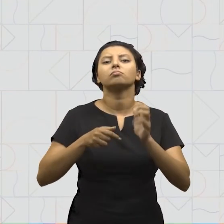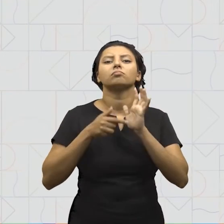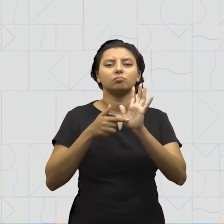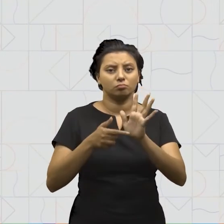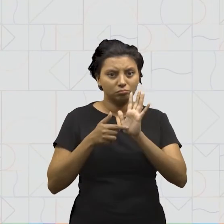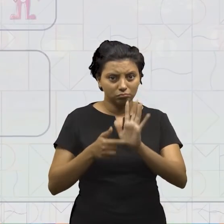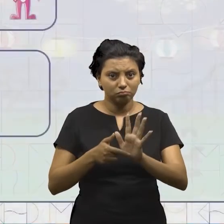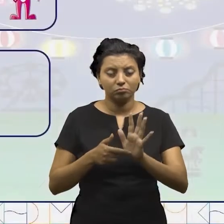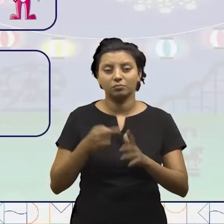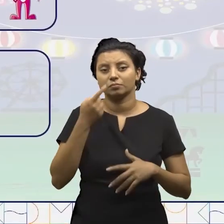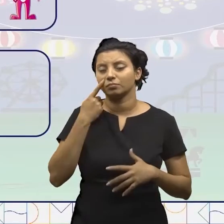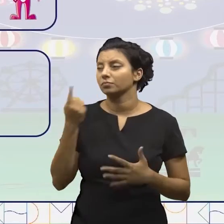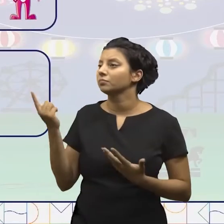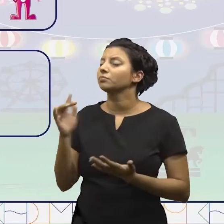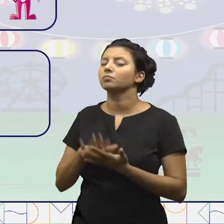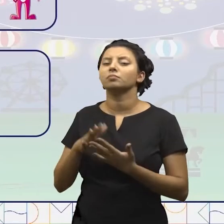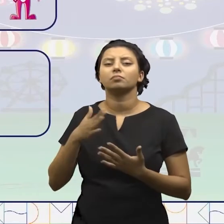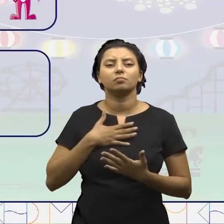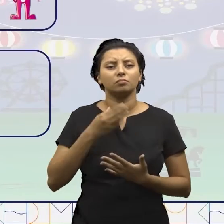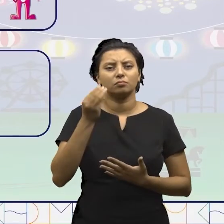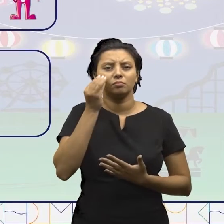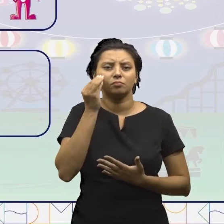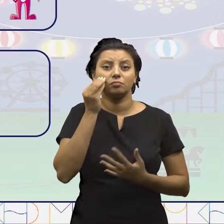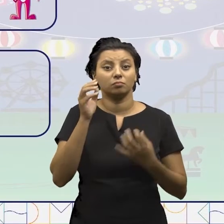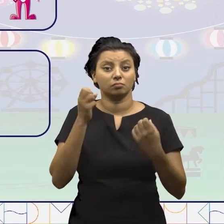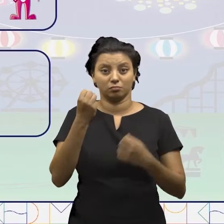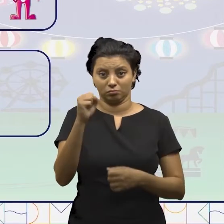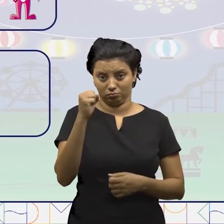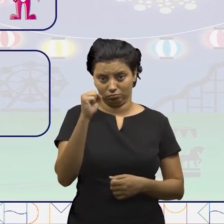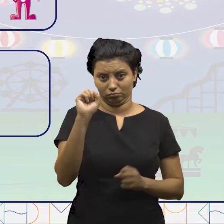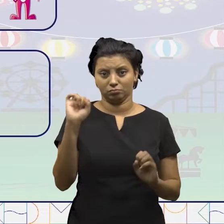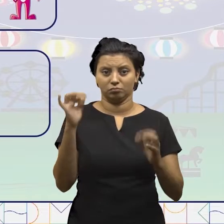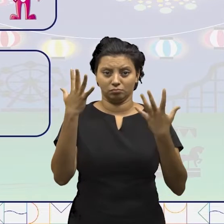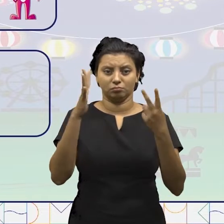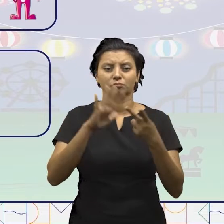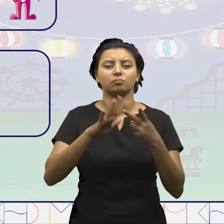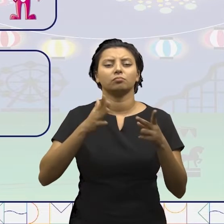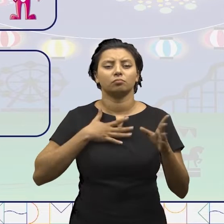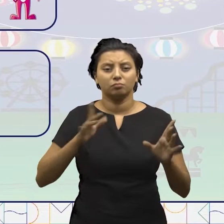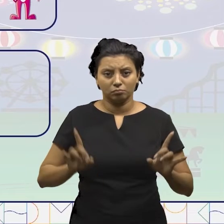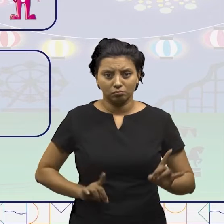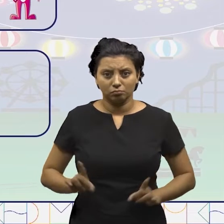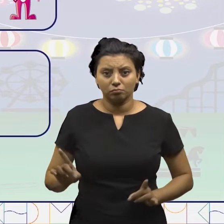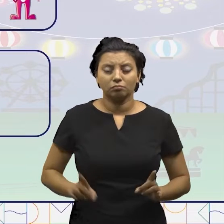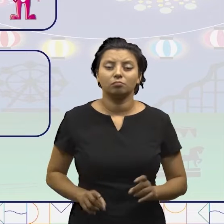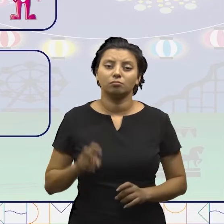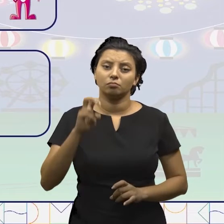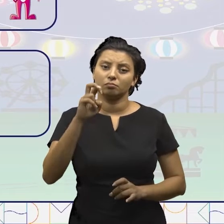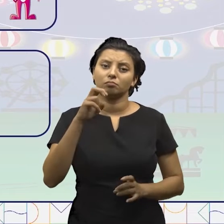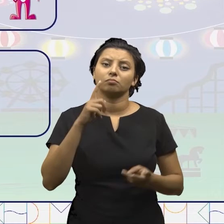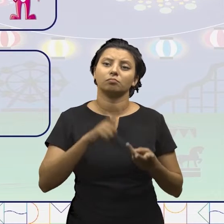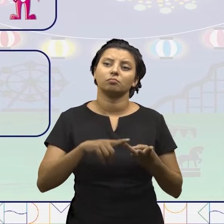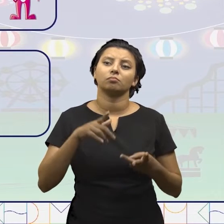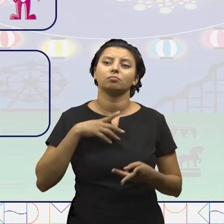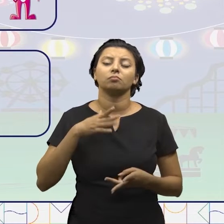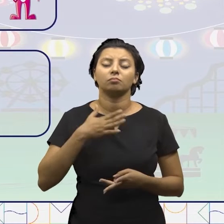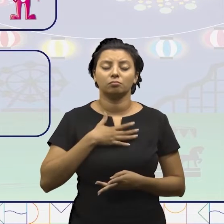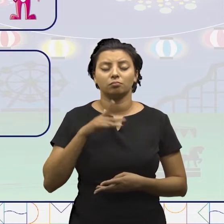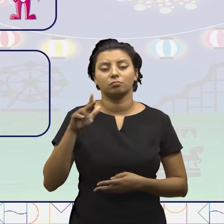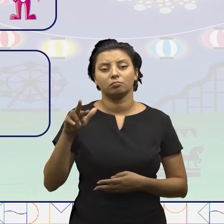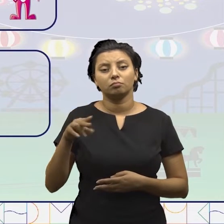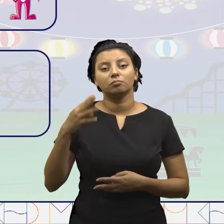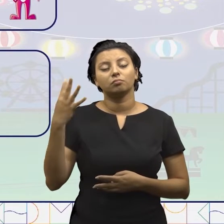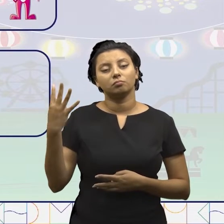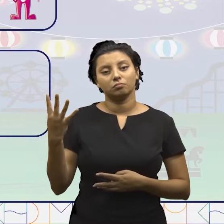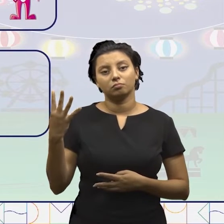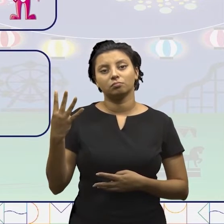ser exibidos. Eu assisti 8 shows, minha prima a 5 e minha irmã